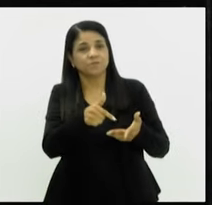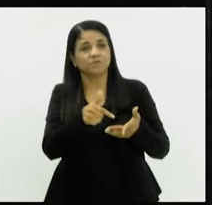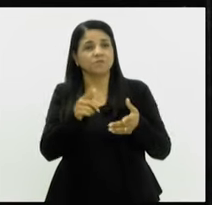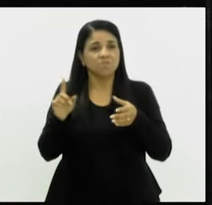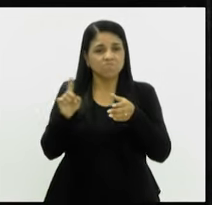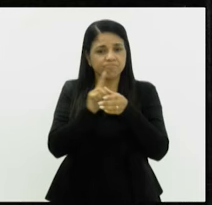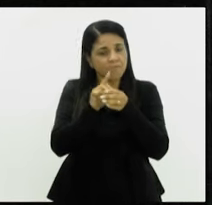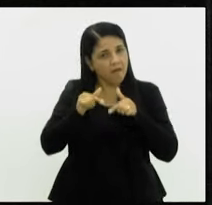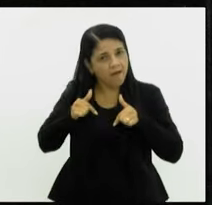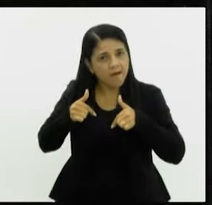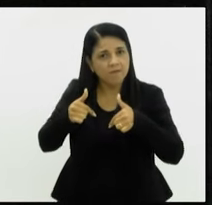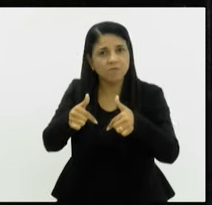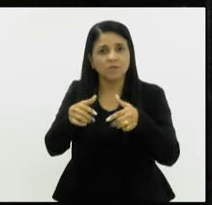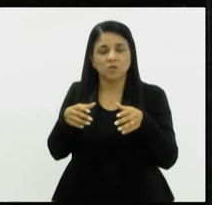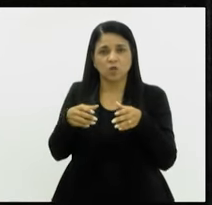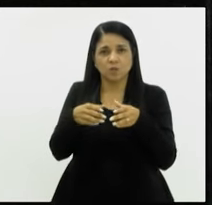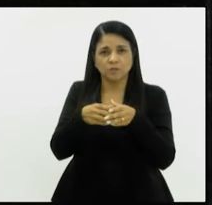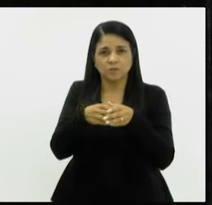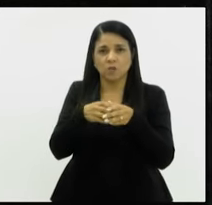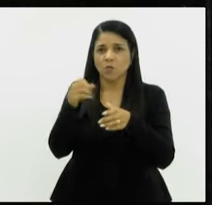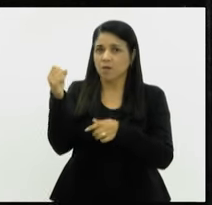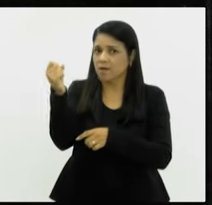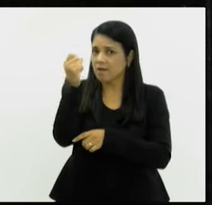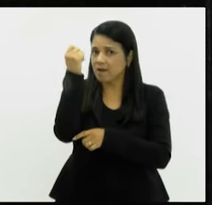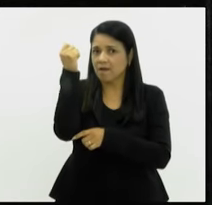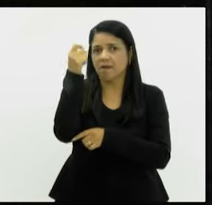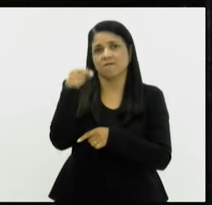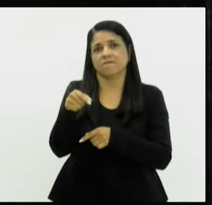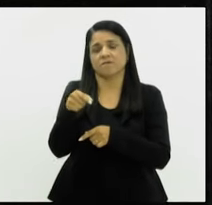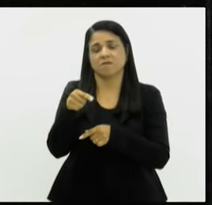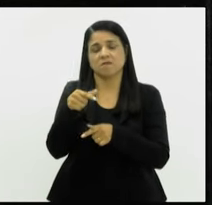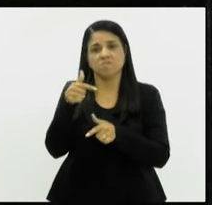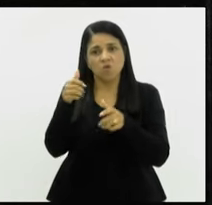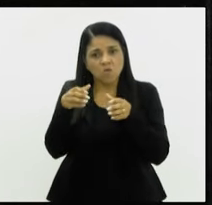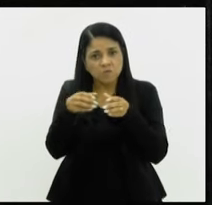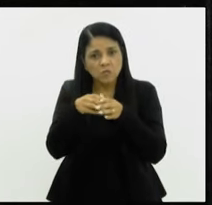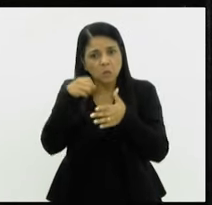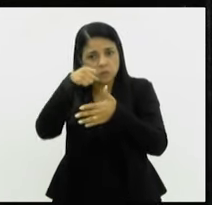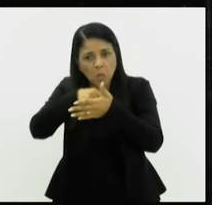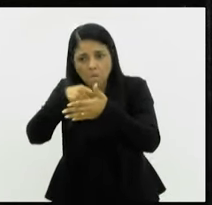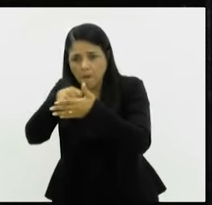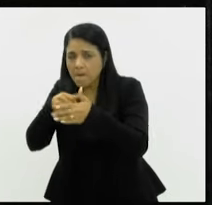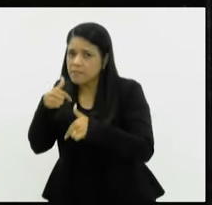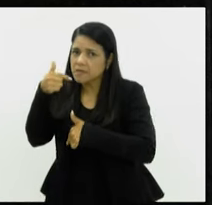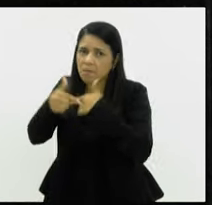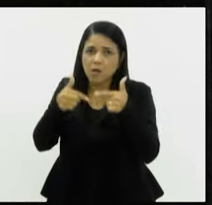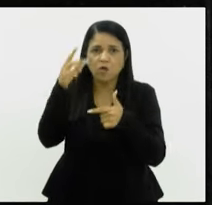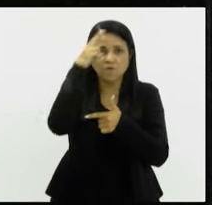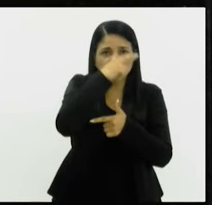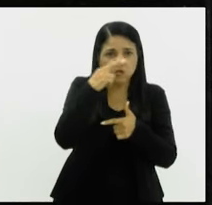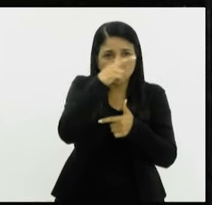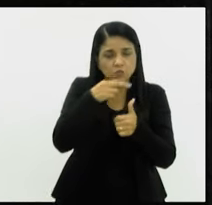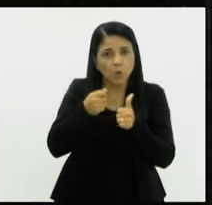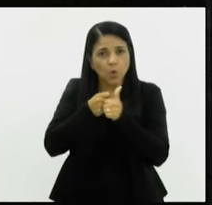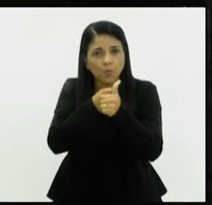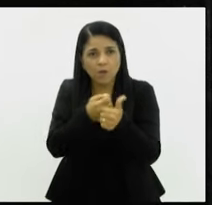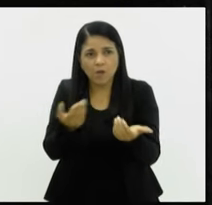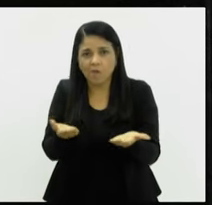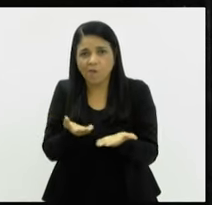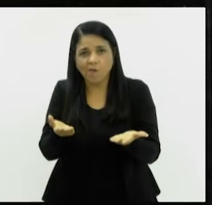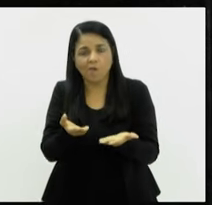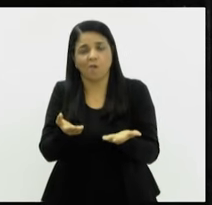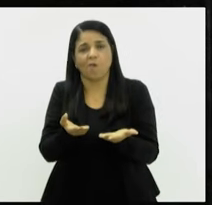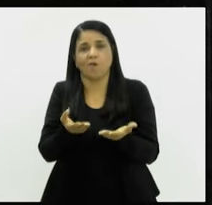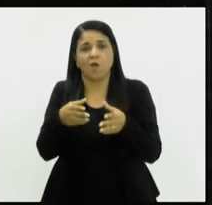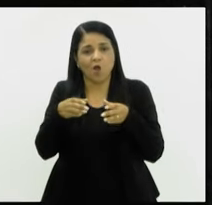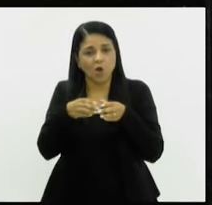muito grave. Sei que a Comissão de Combate à Fome trabalhou muito, acompanhou e fiscalizou muito. Agora, infelizmente, a comissão não